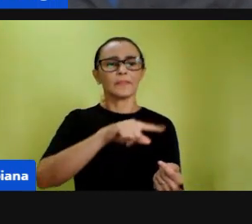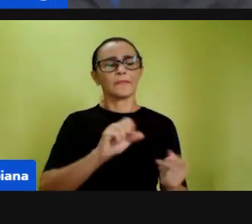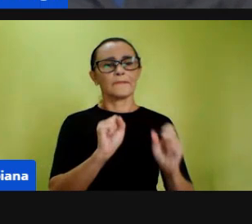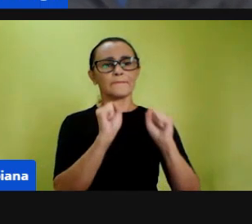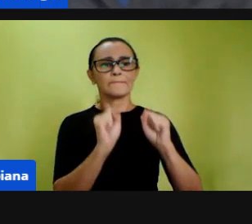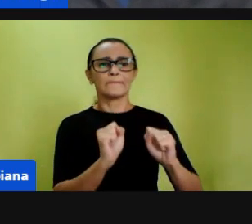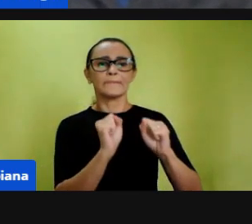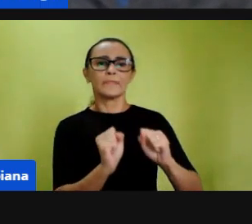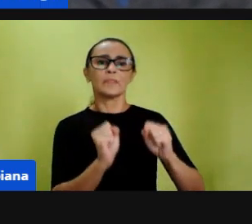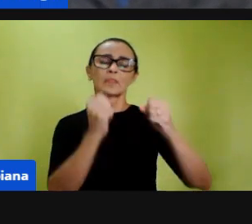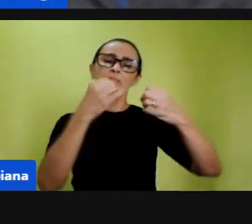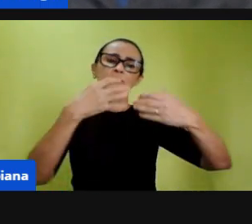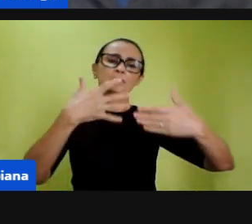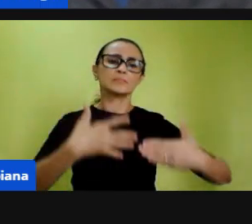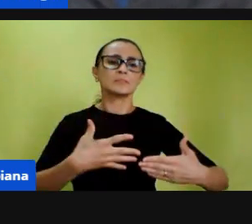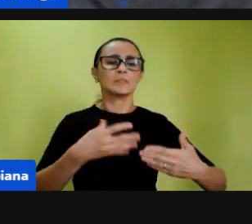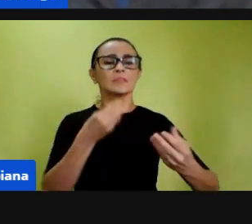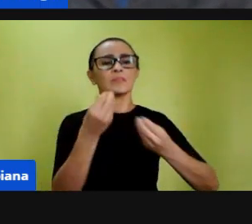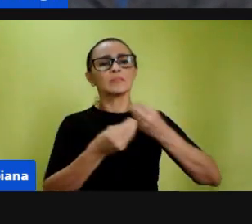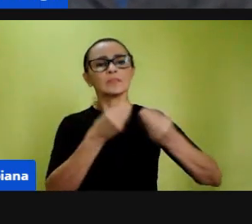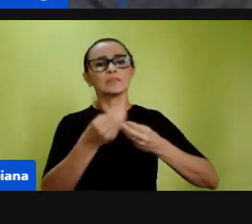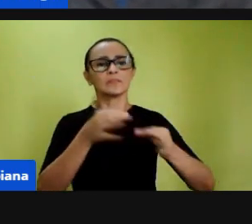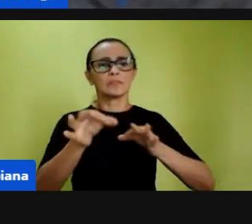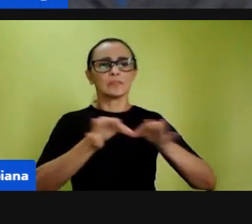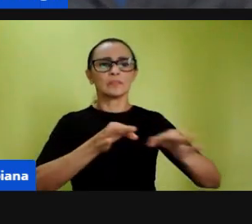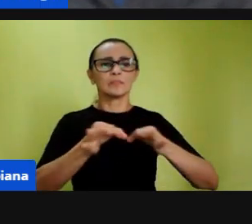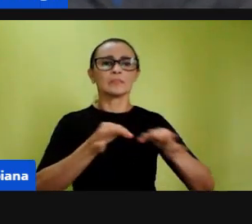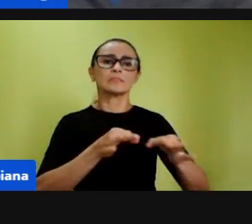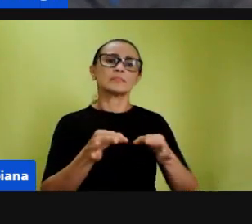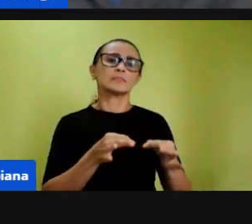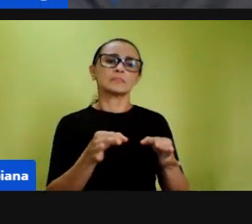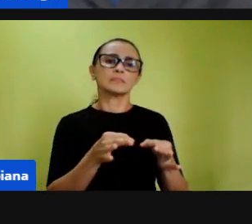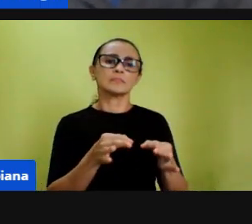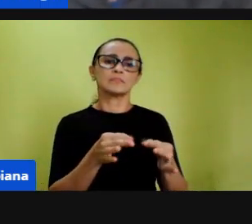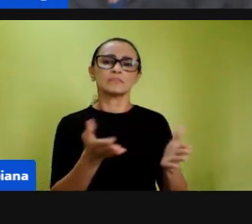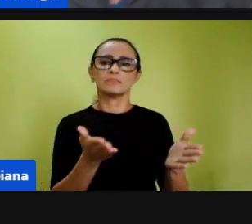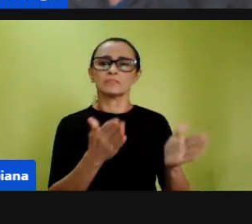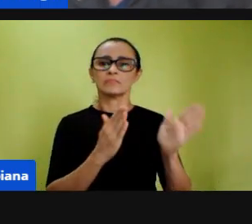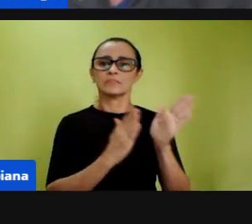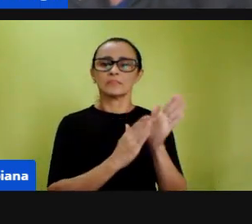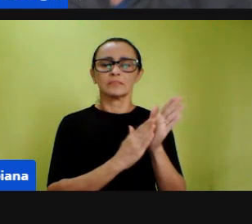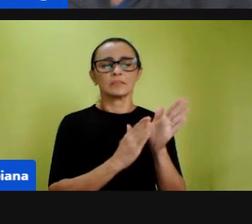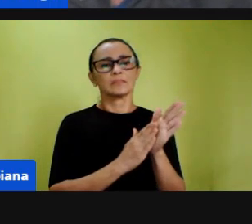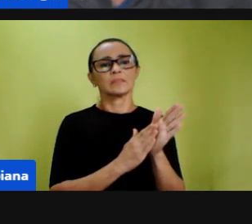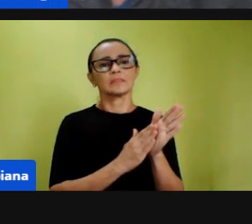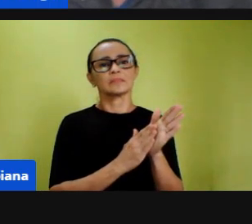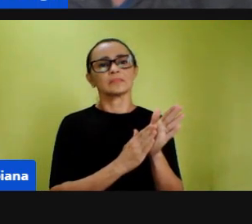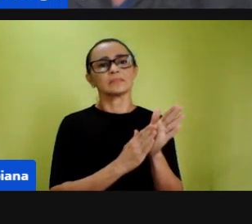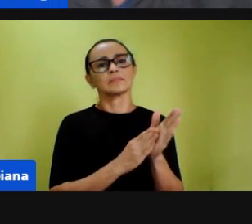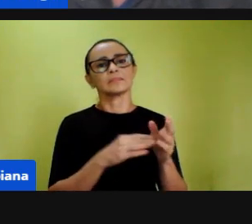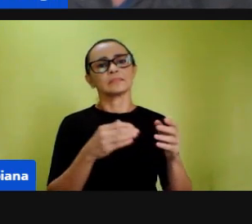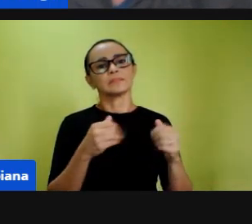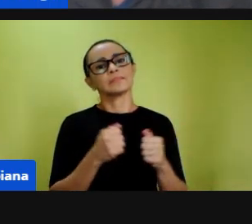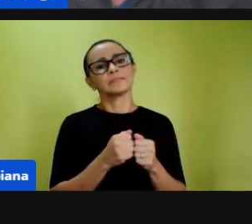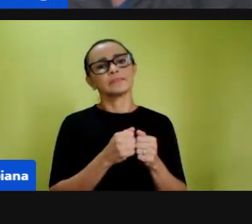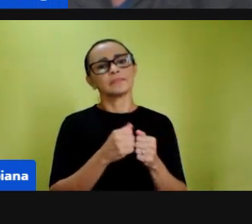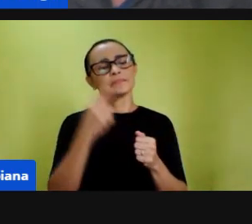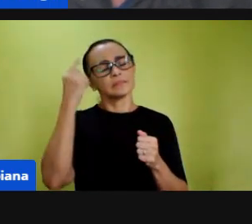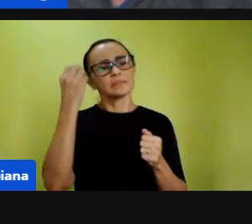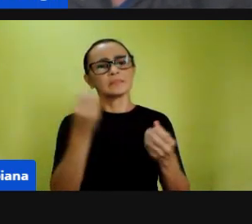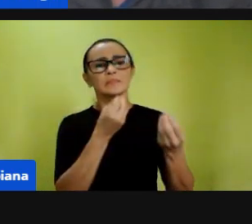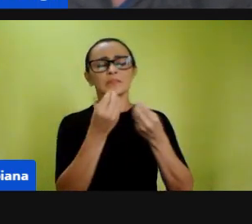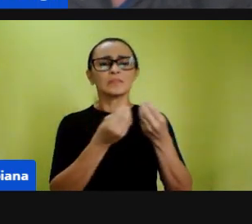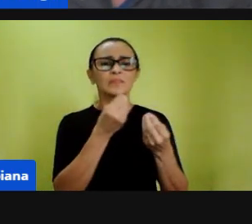a organização do trabalho pedagógico, né? Levando em consideração o contexto